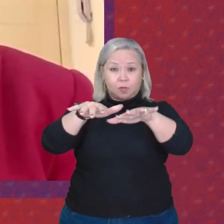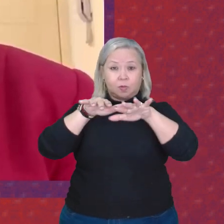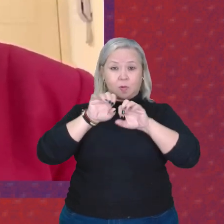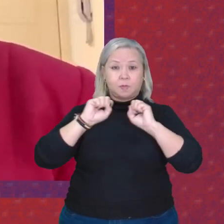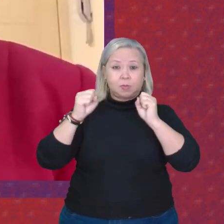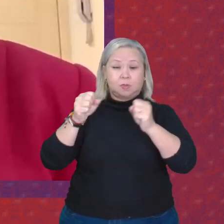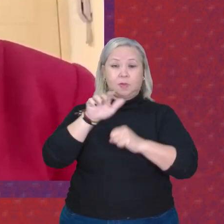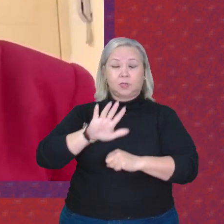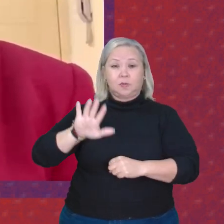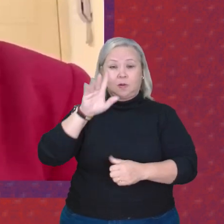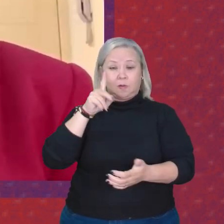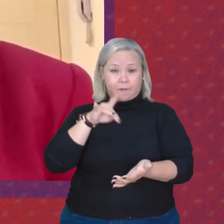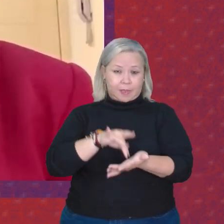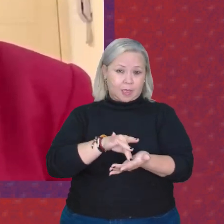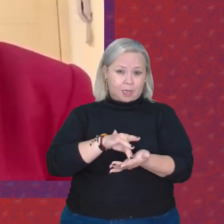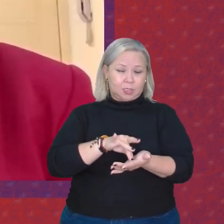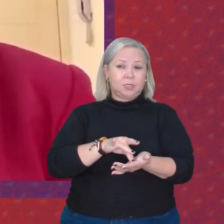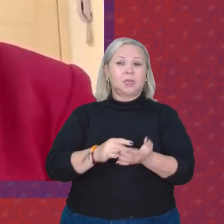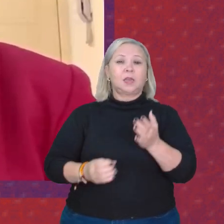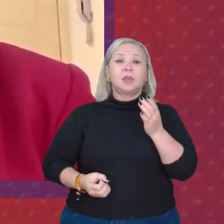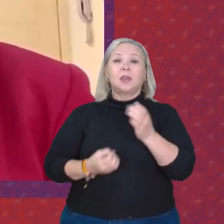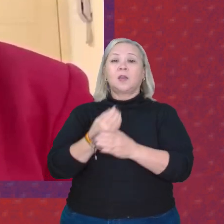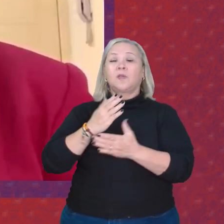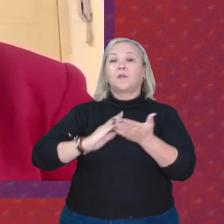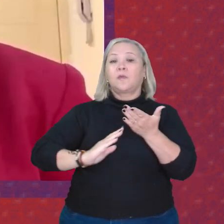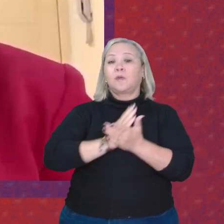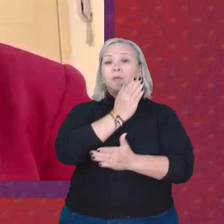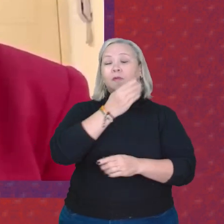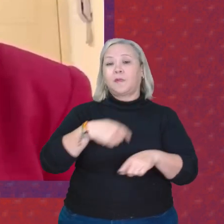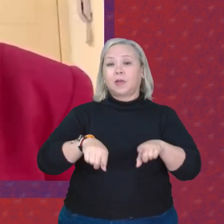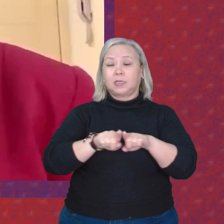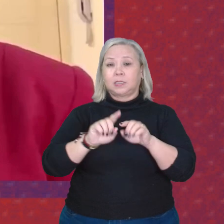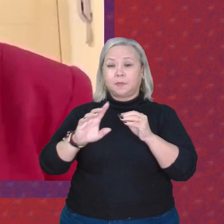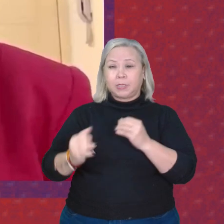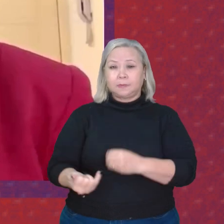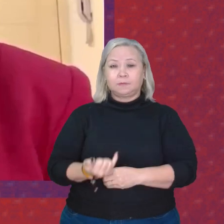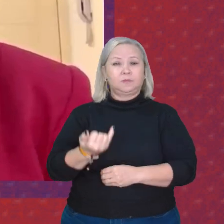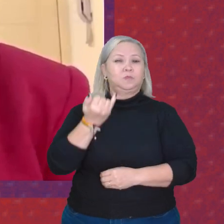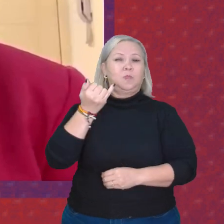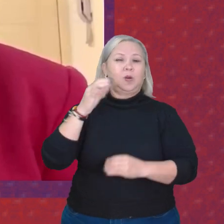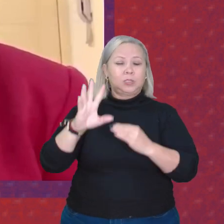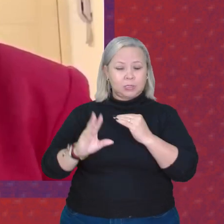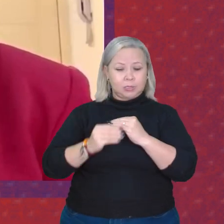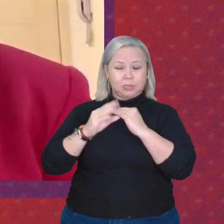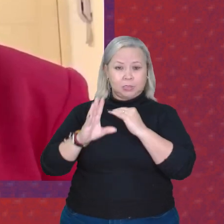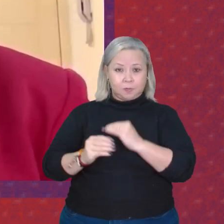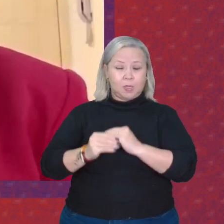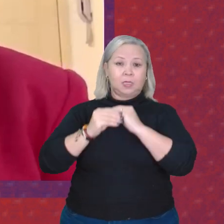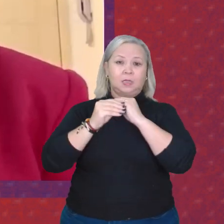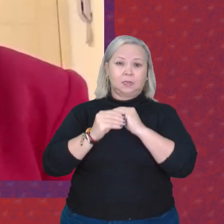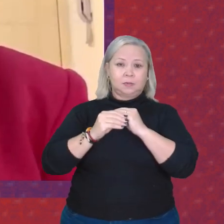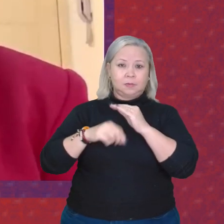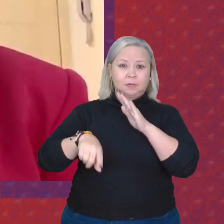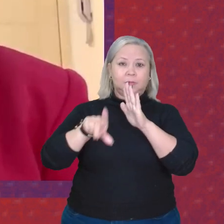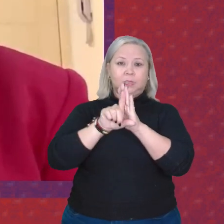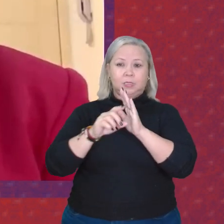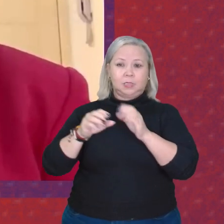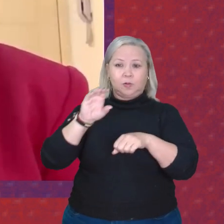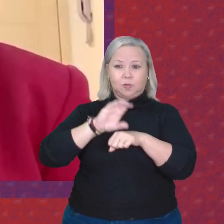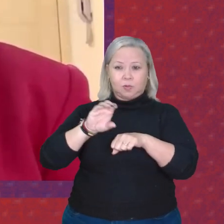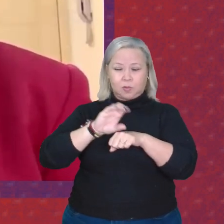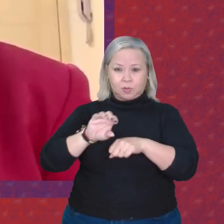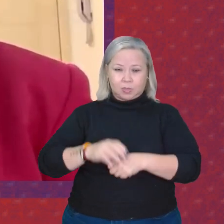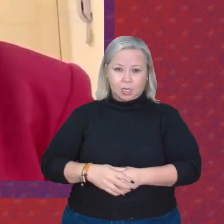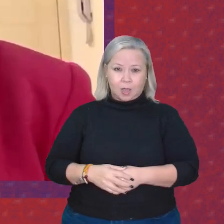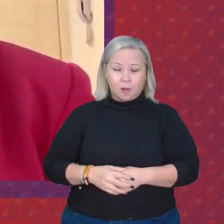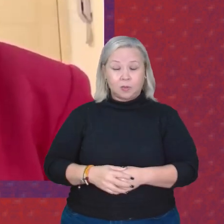Verdade, e foram promulgadas importantes emendas constitucionais, né? A emenda constitucional contra o